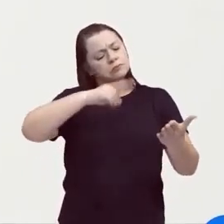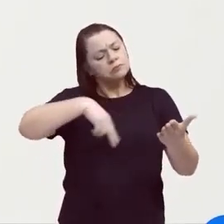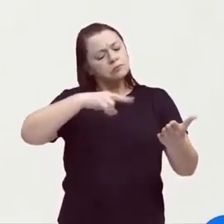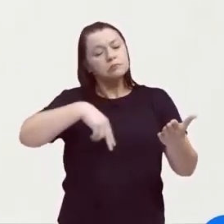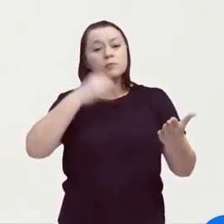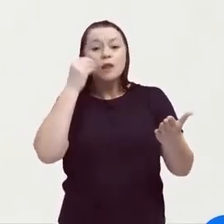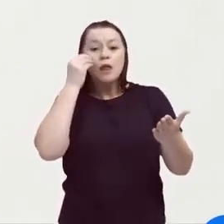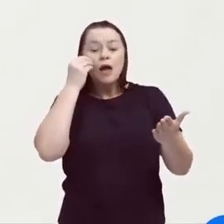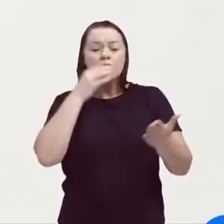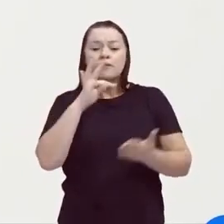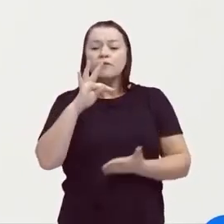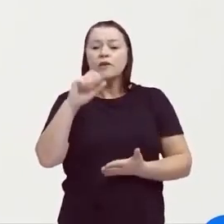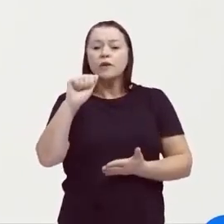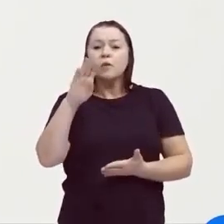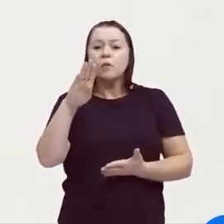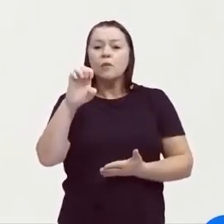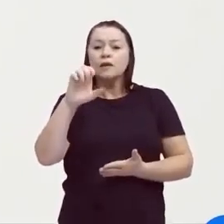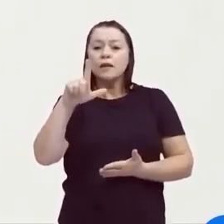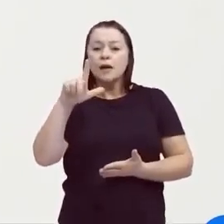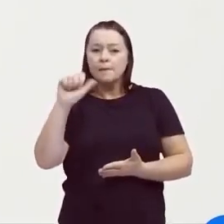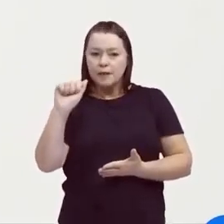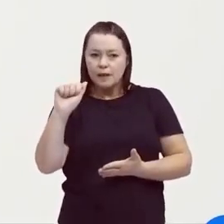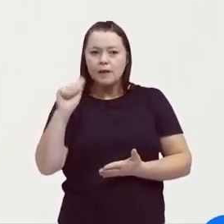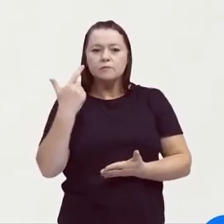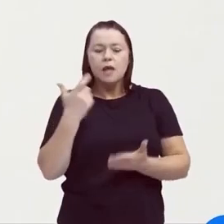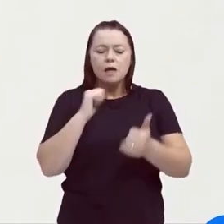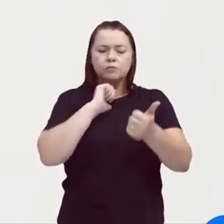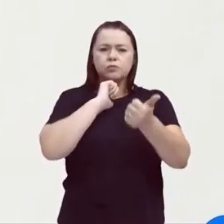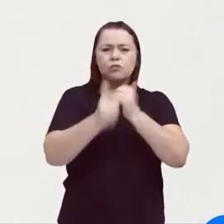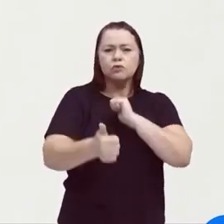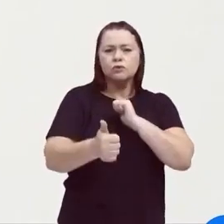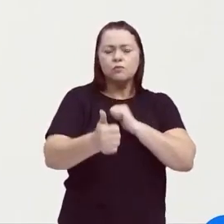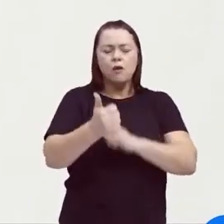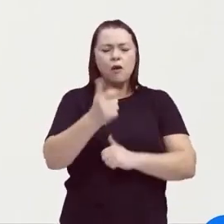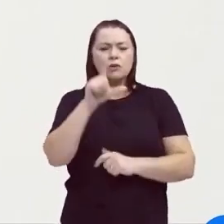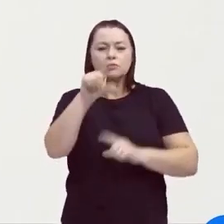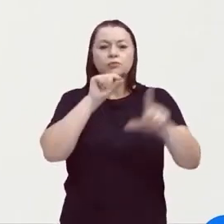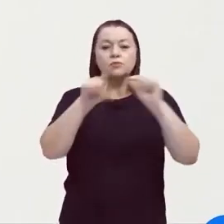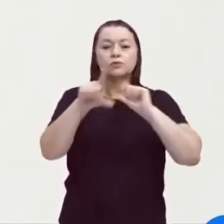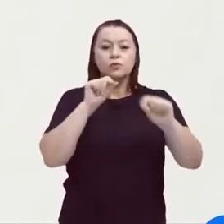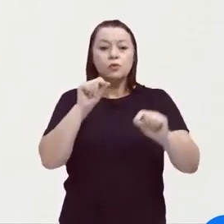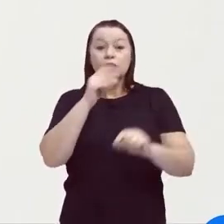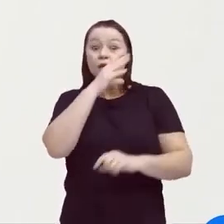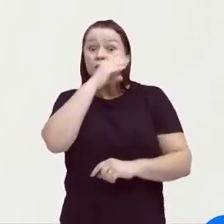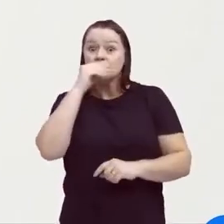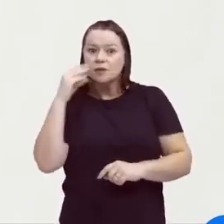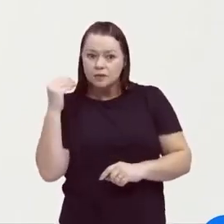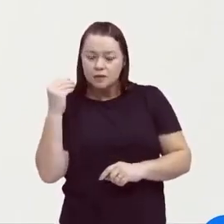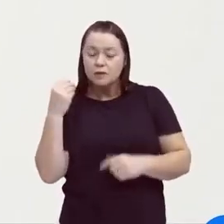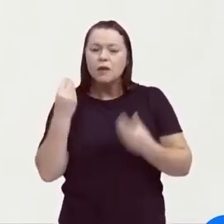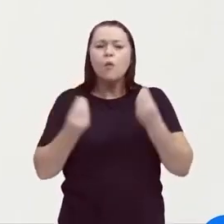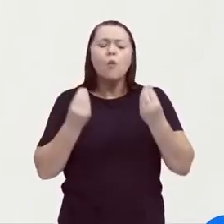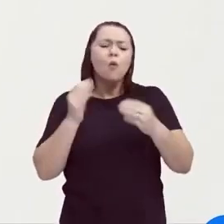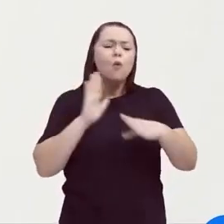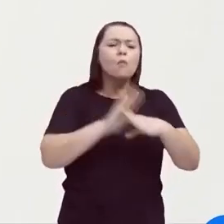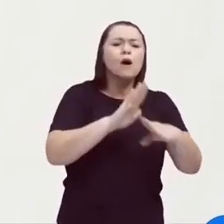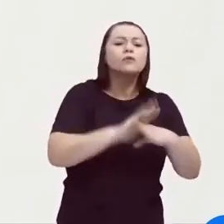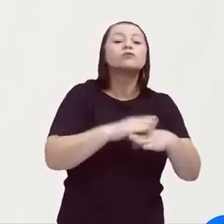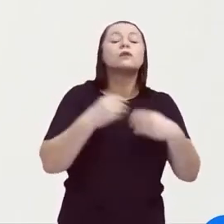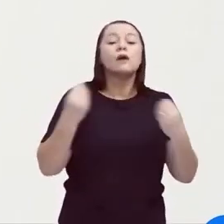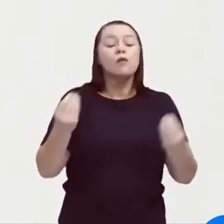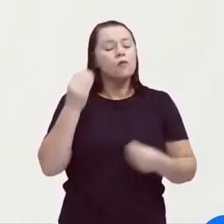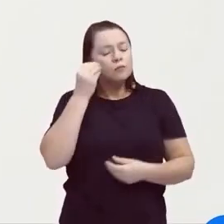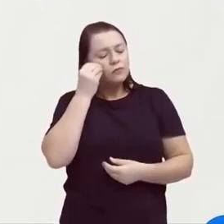sobre esportes preferidos das crianças. Então vamos ver o que aconteceu com o João e ver como é que nós podemos ajudá-lo, tá certo? De olho na tela.